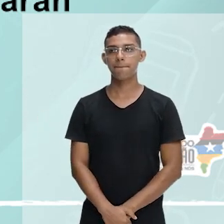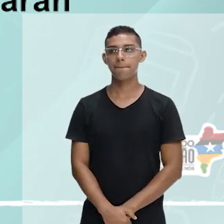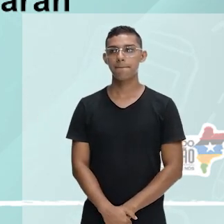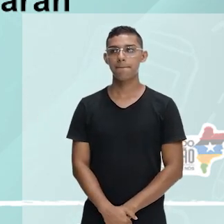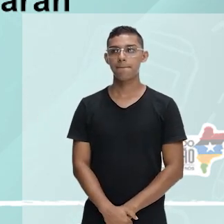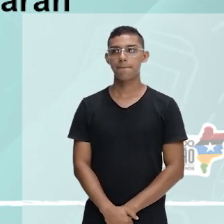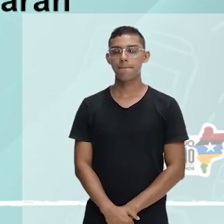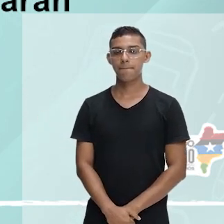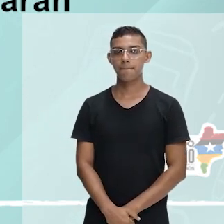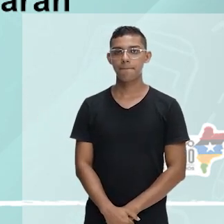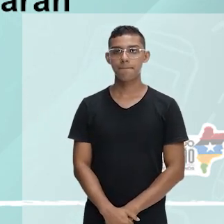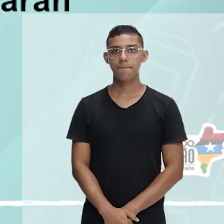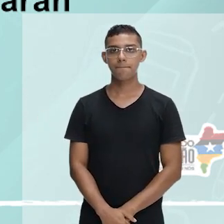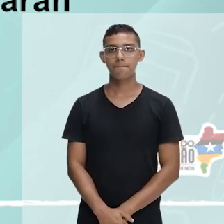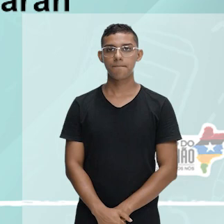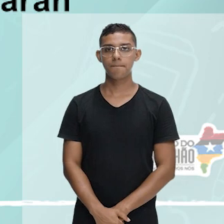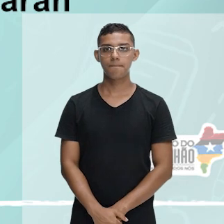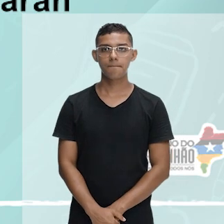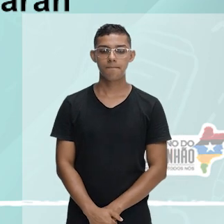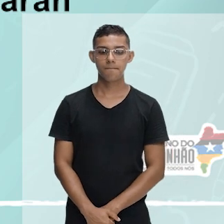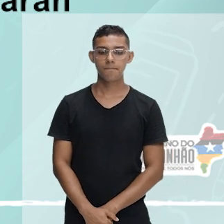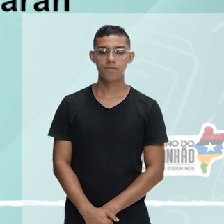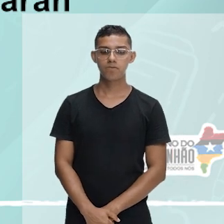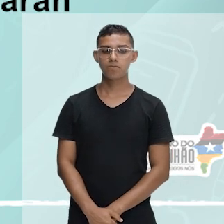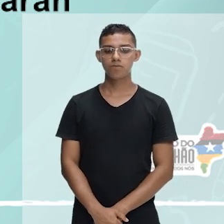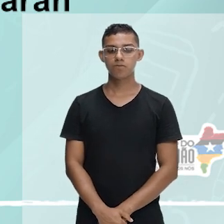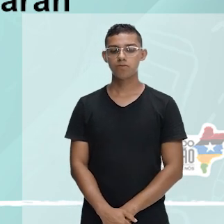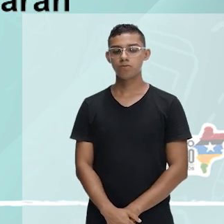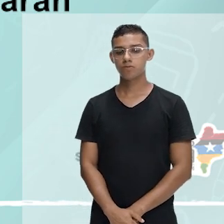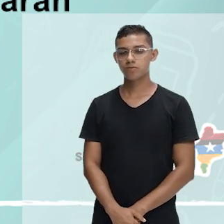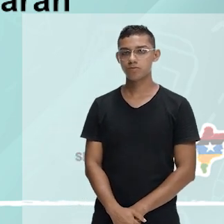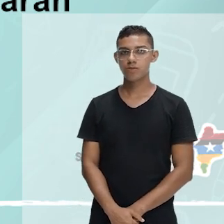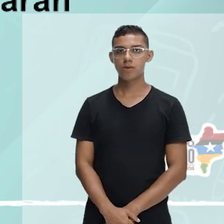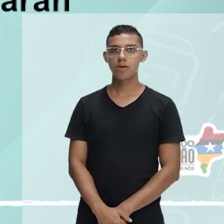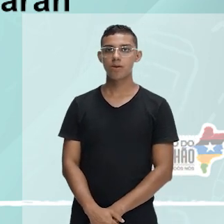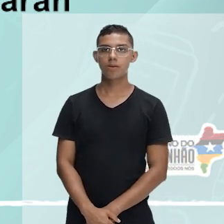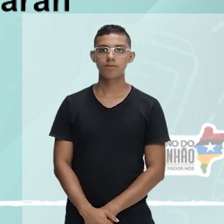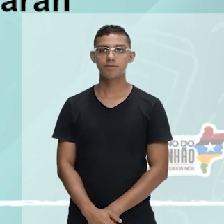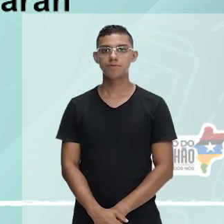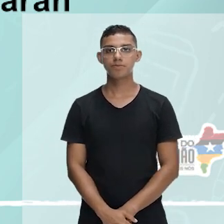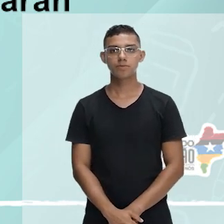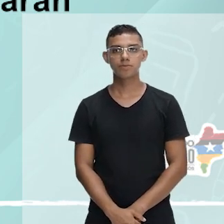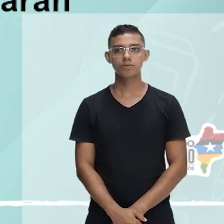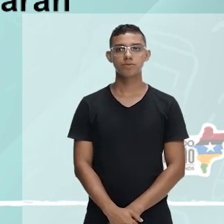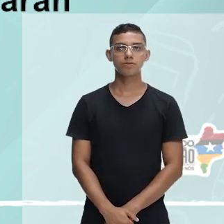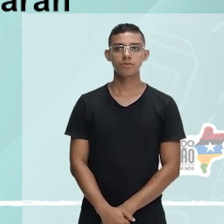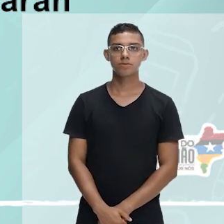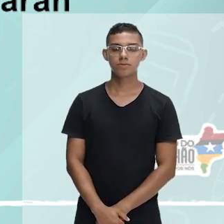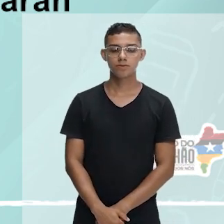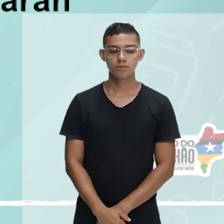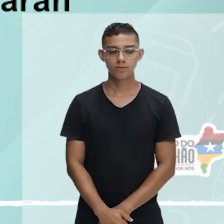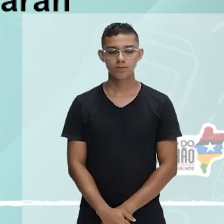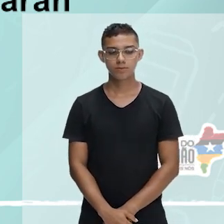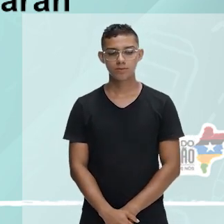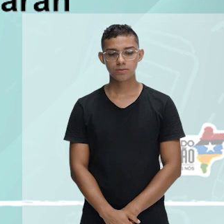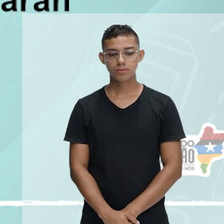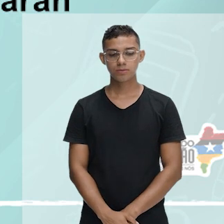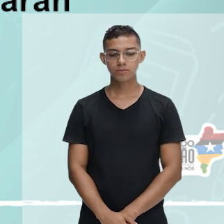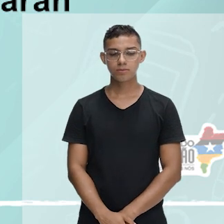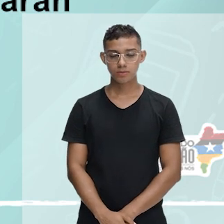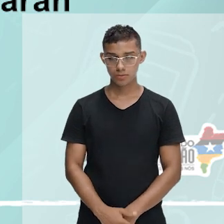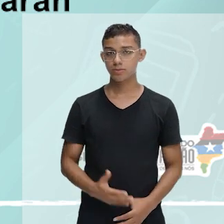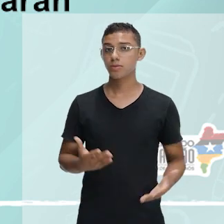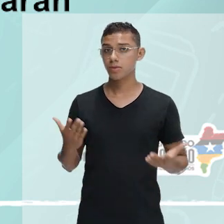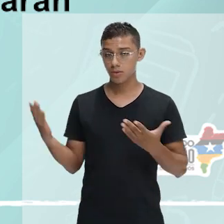hablara. Nosotros habláramos, vosotros hablarais e ellos